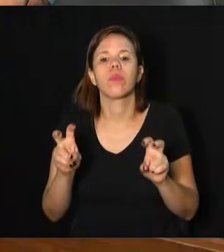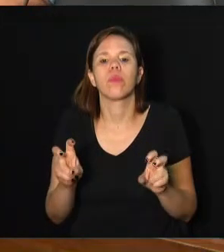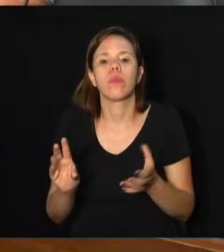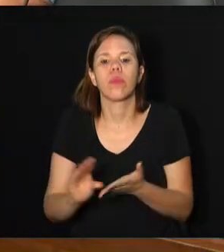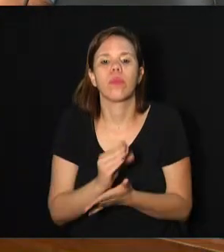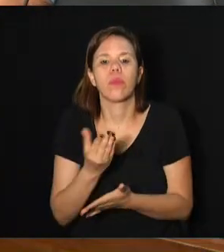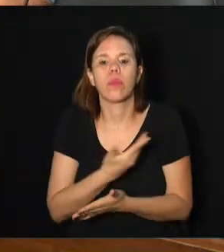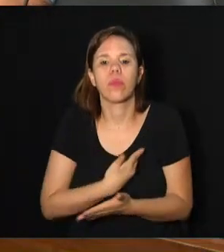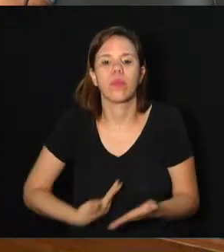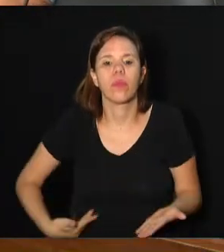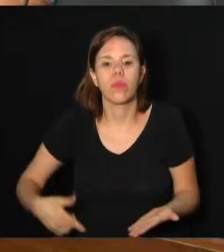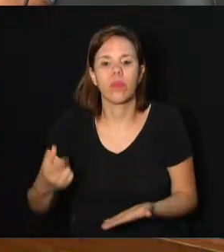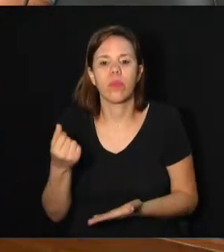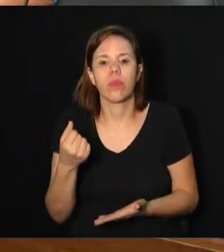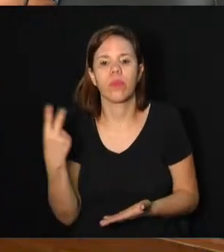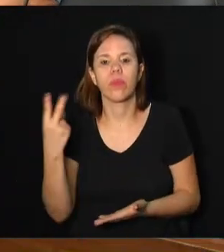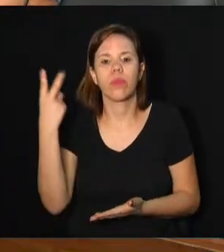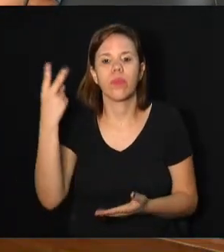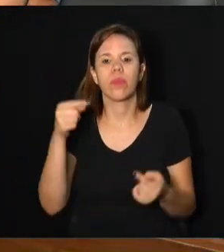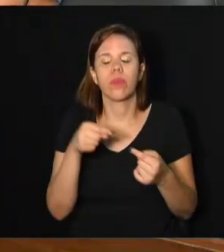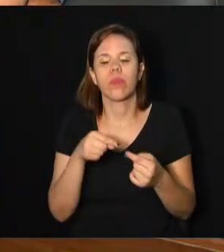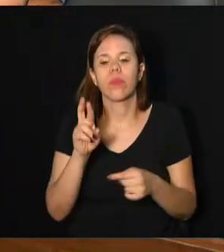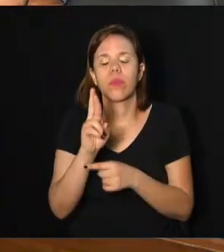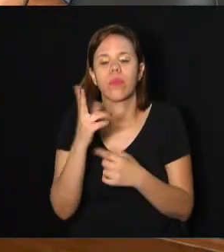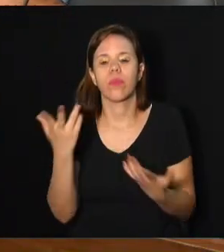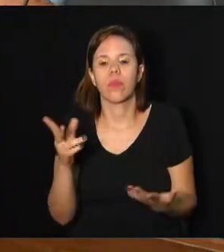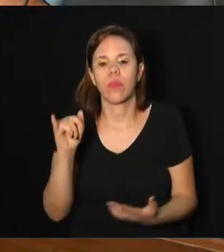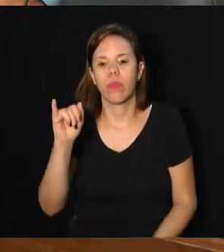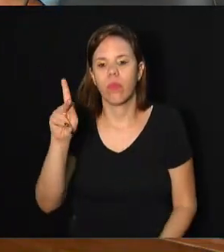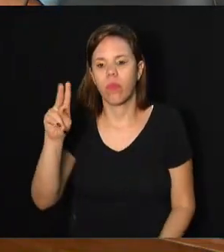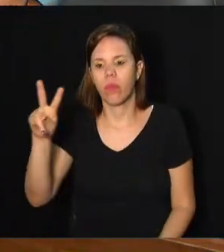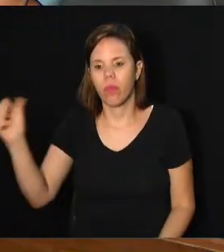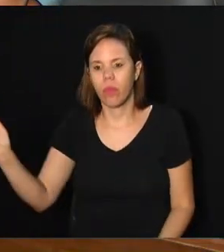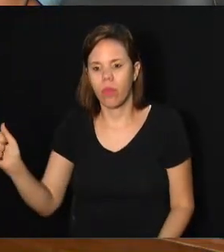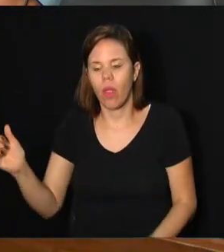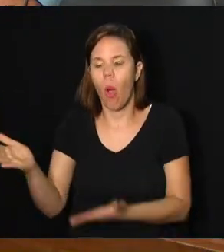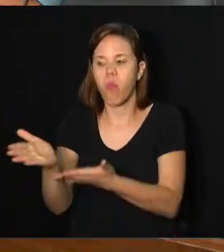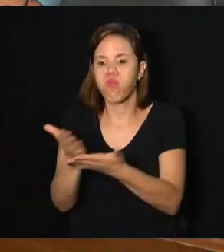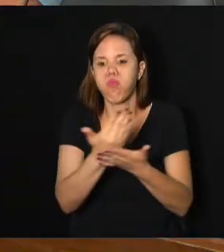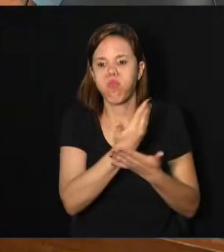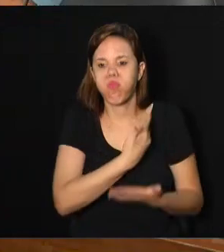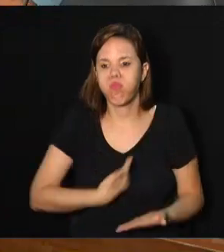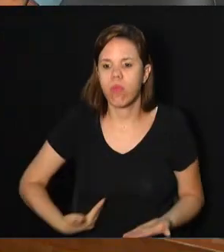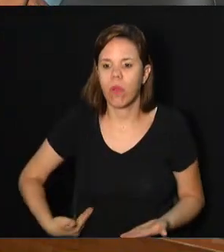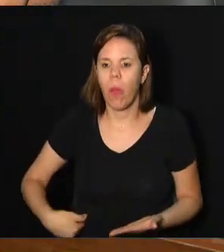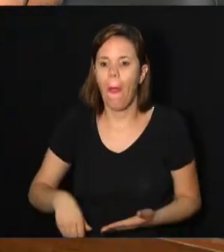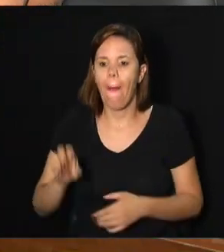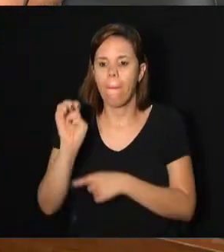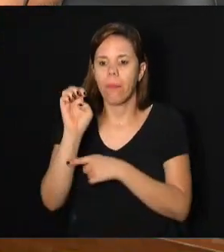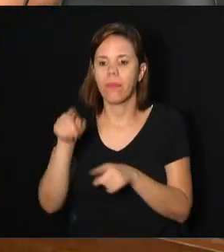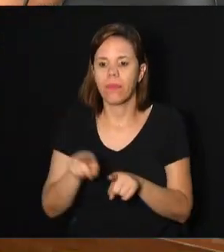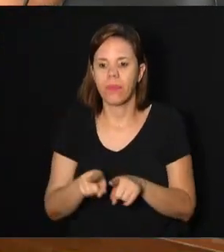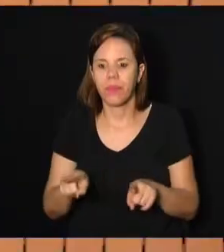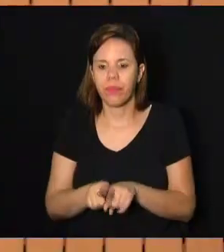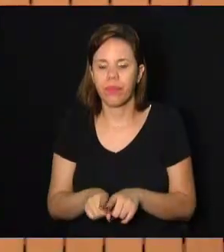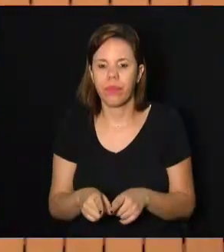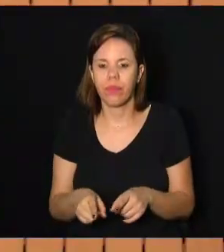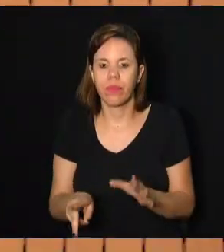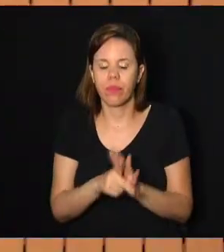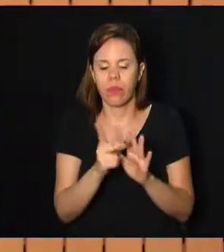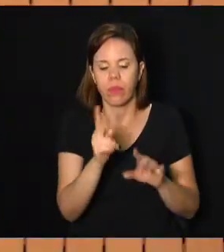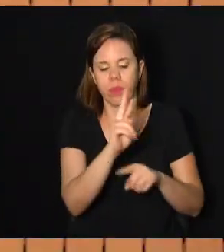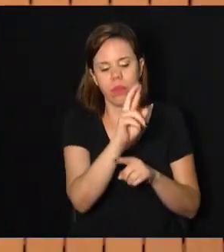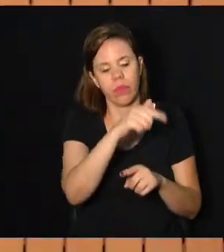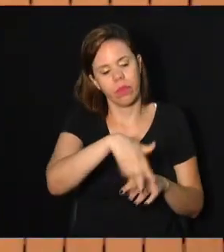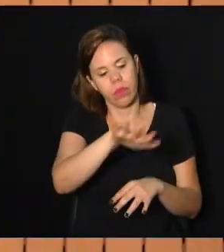recebeu do Estado no valor referente a IPVA, arrecadado aí pelo Estado, mas referente aos veículos do município. Não